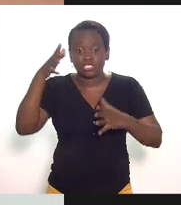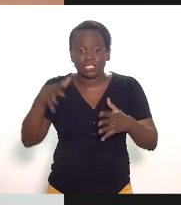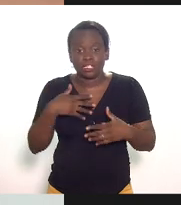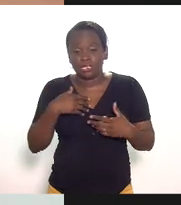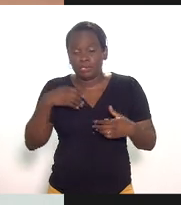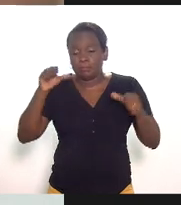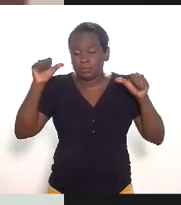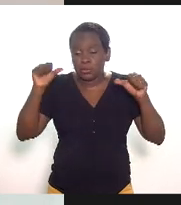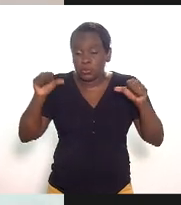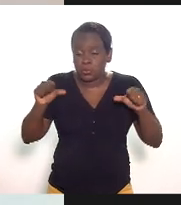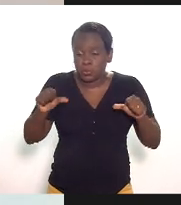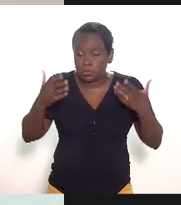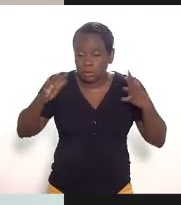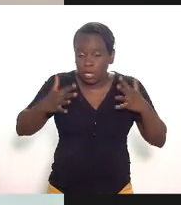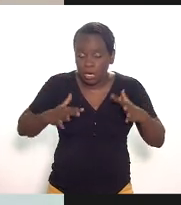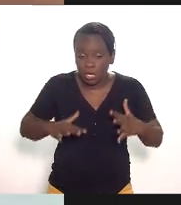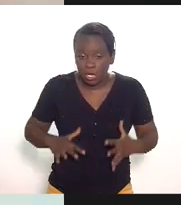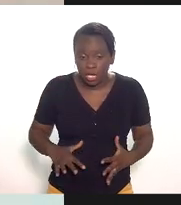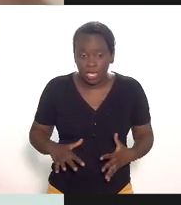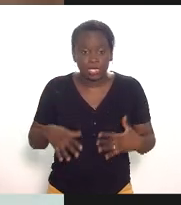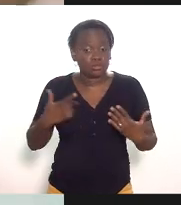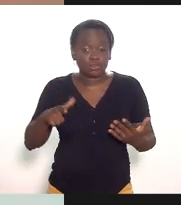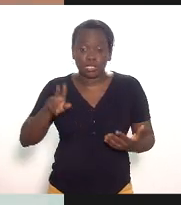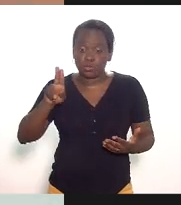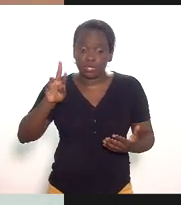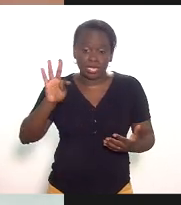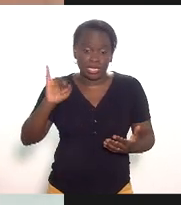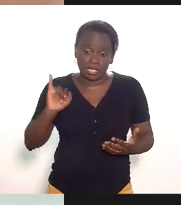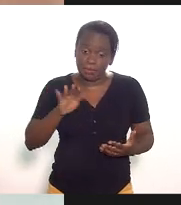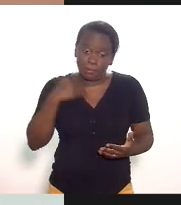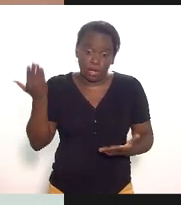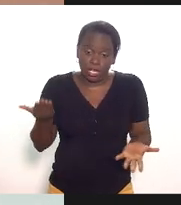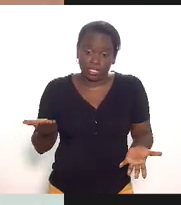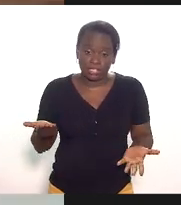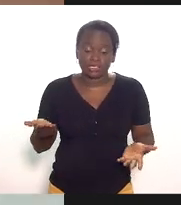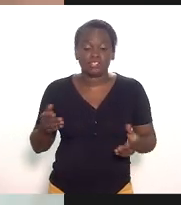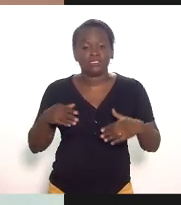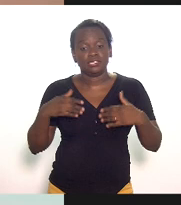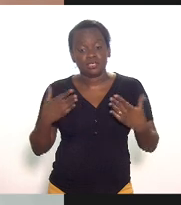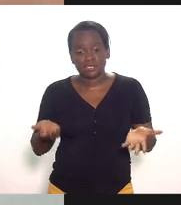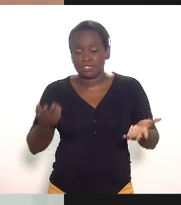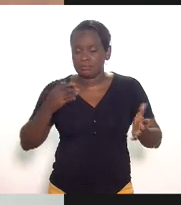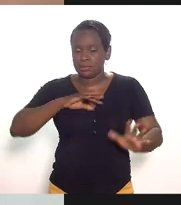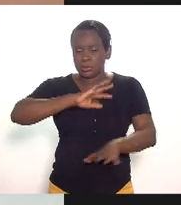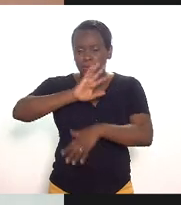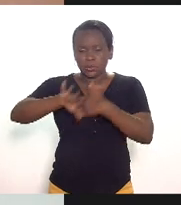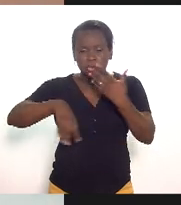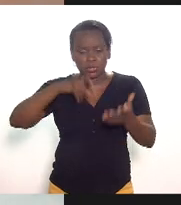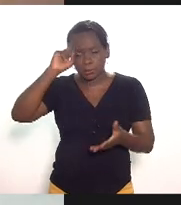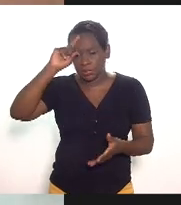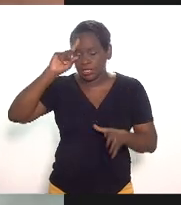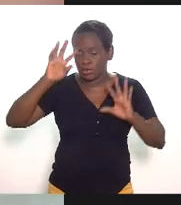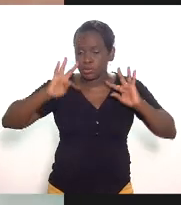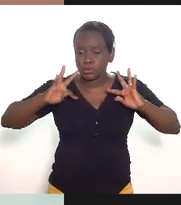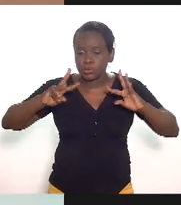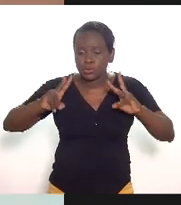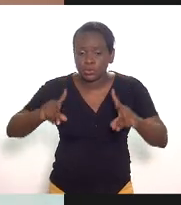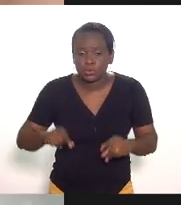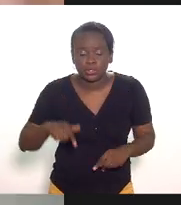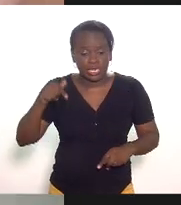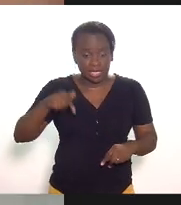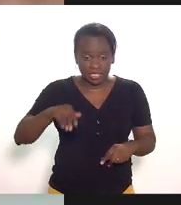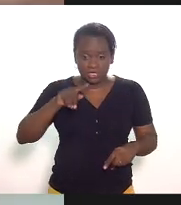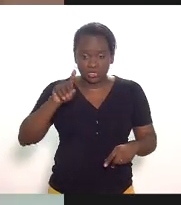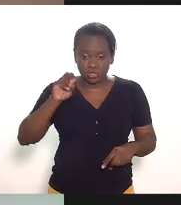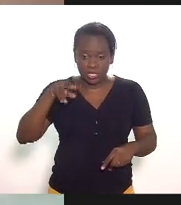estado crítico. Como não tem leito de UTI, acaba morrendo. Então, nós estamos vivendo um caos em todos os hospitais, não só aqui da Zona